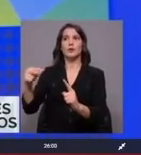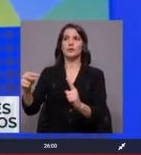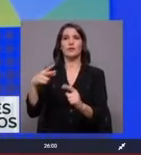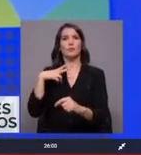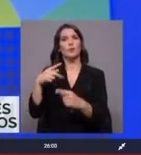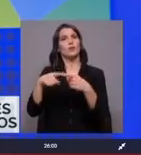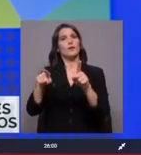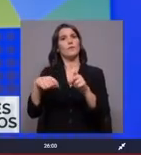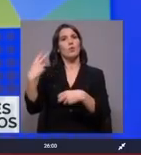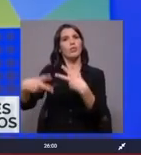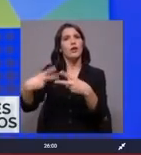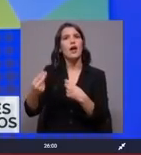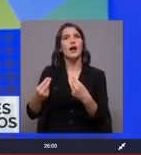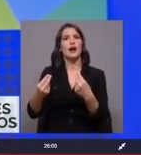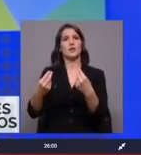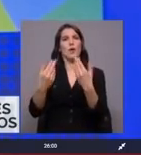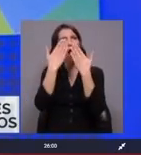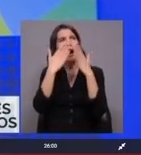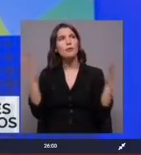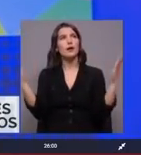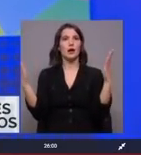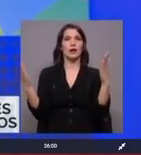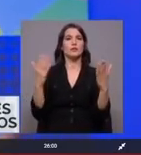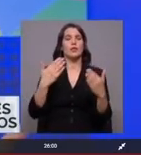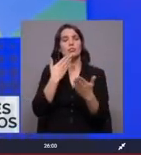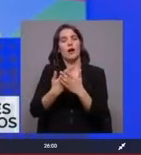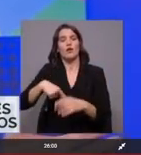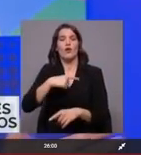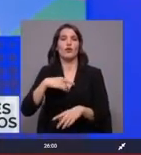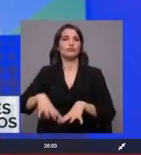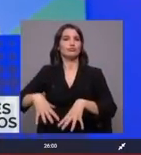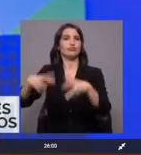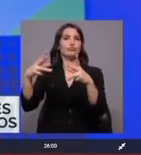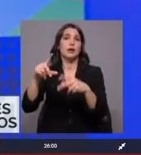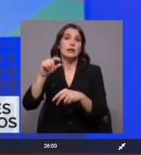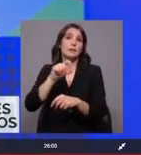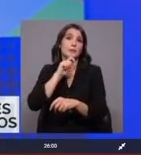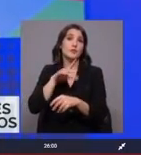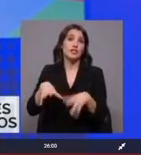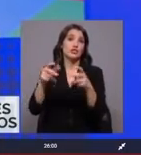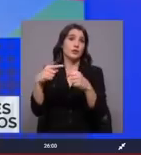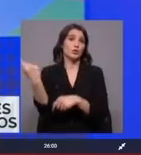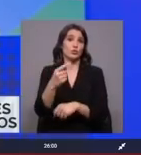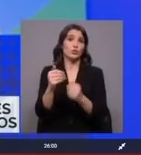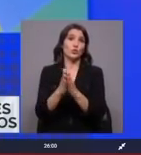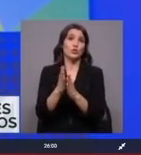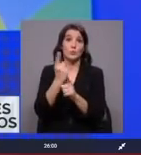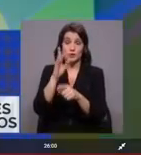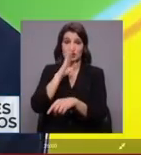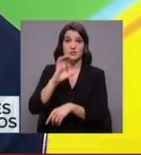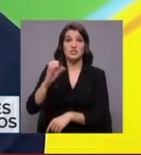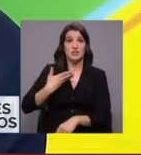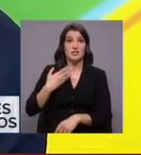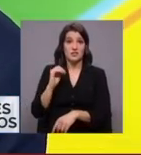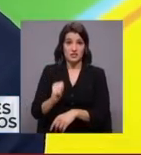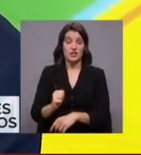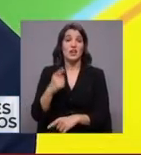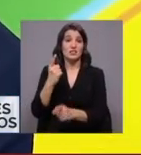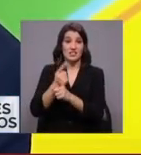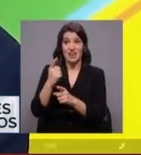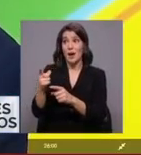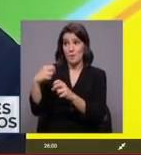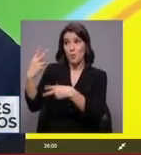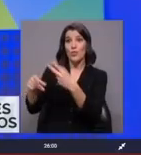Portugal diferente mais moderno muito O que é isso aí foi que o nosso chinelo esse leva eventualmente o crescimento lento tudo que nós temos